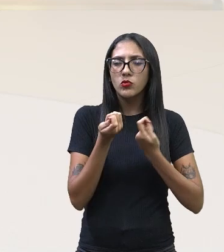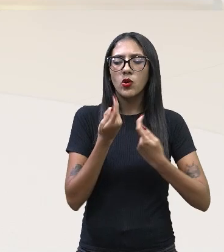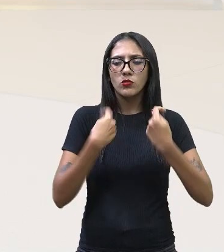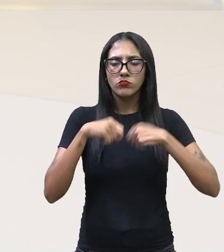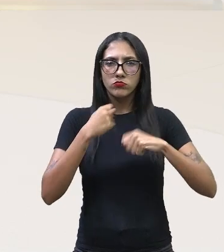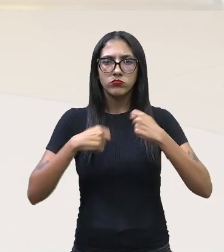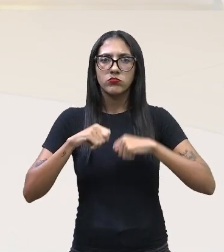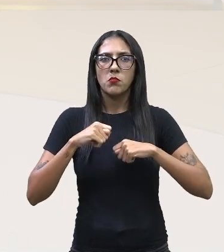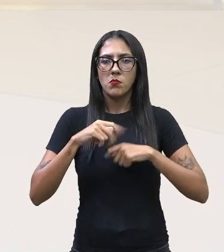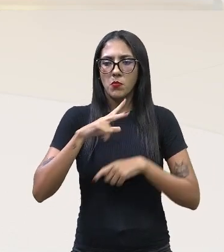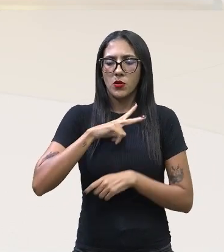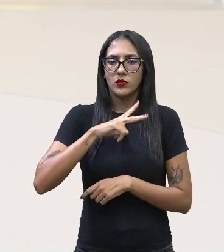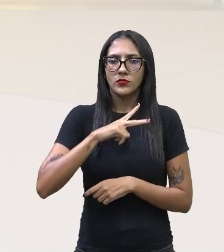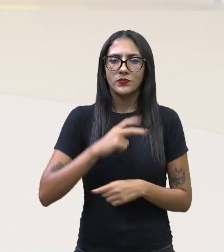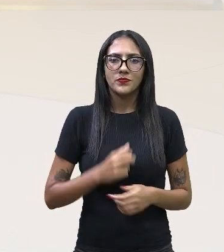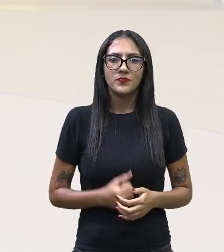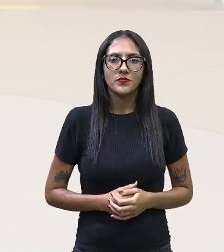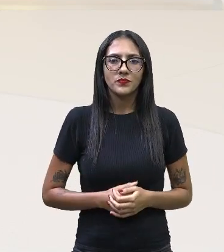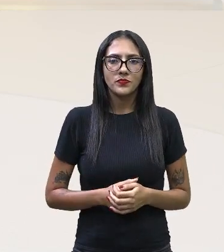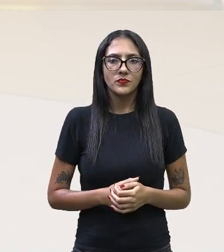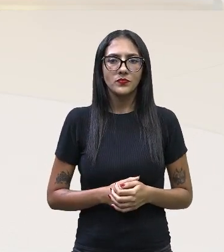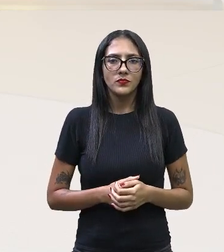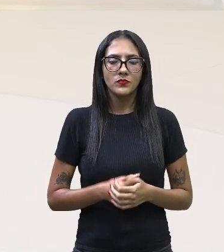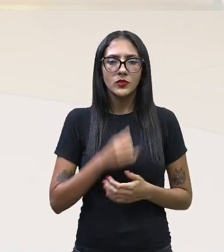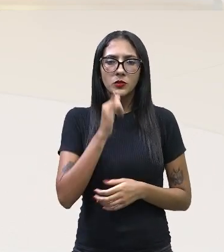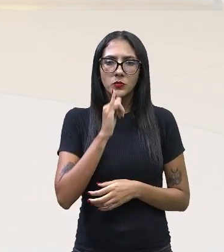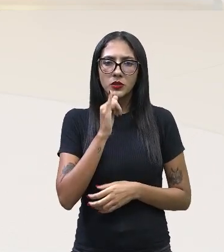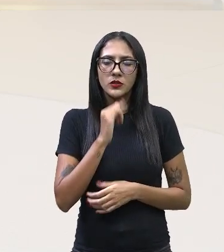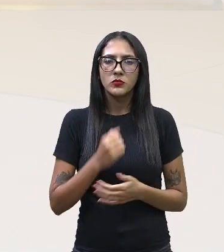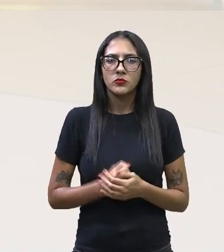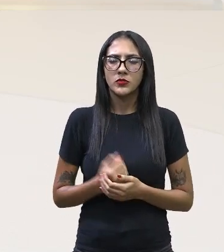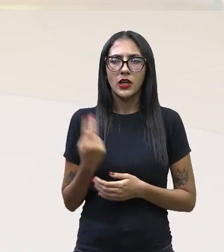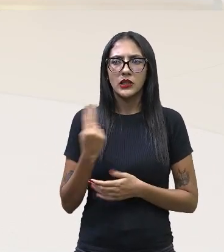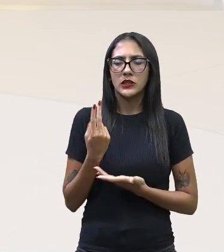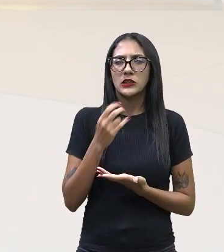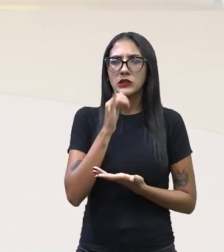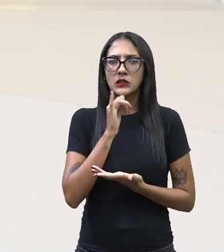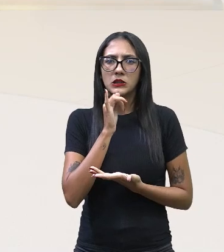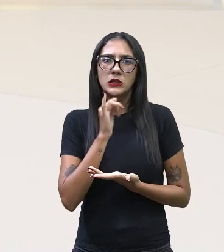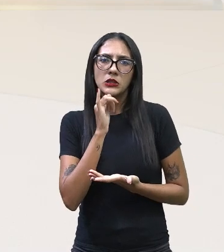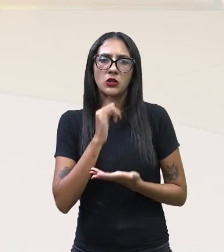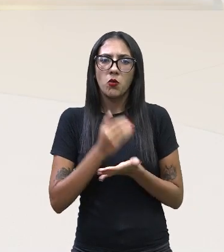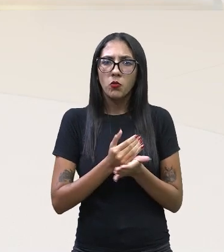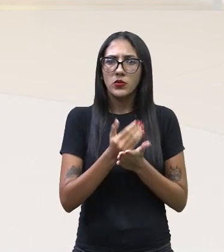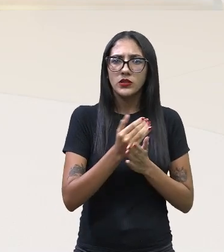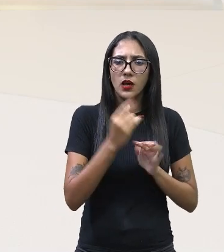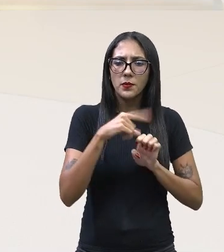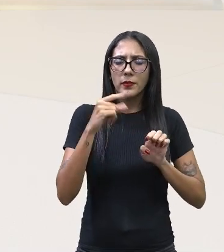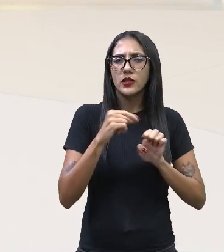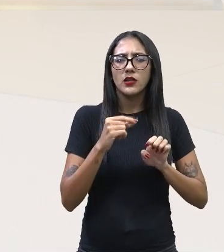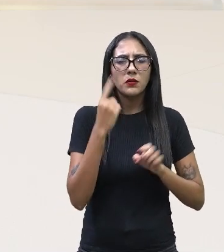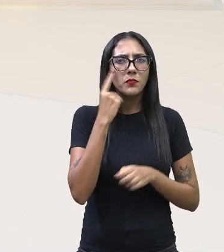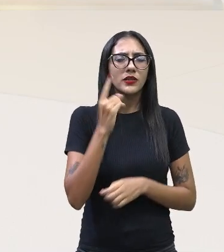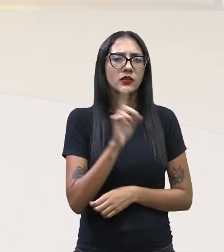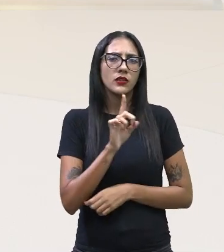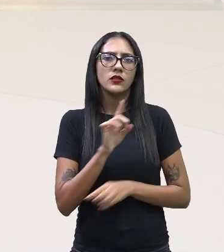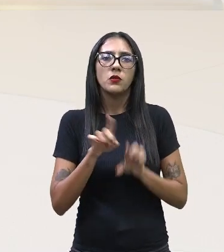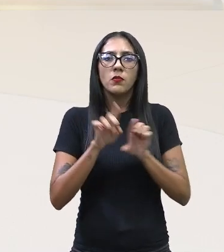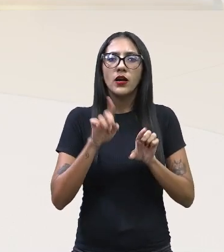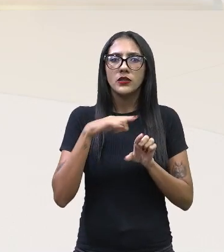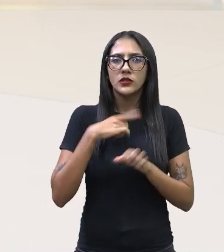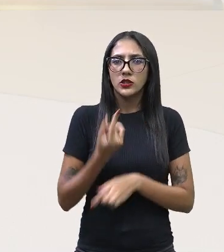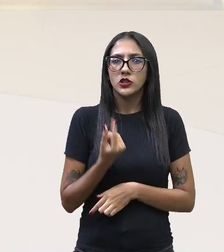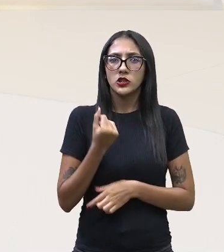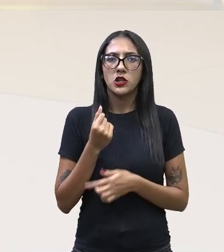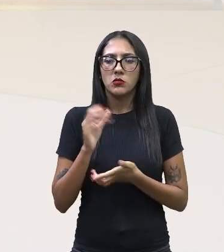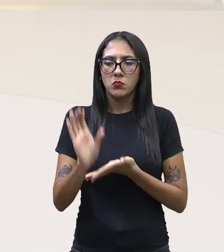nosso próprio dinheiro. Por exemplo, nós eventualmente não queremos abrir um negócio, empreender, e está tudo bem, mas esse dinheiro que nós recebemos, nós